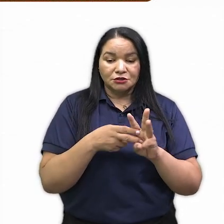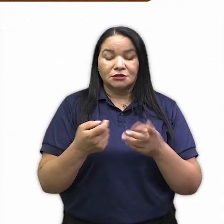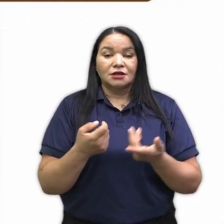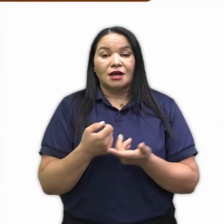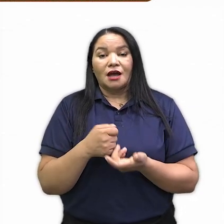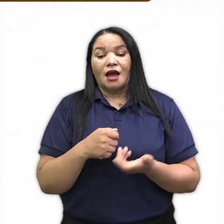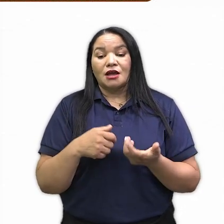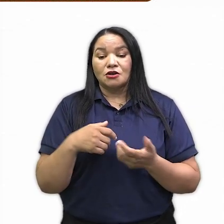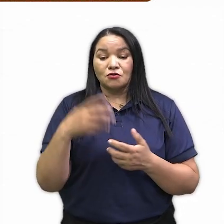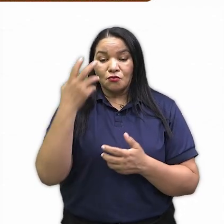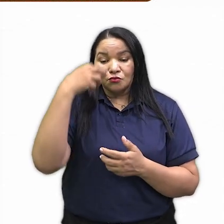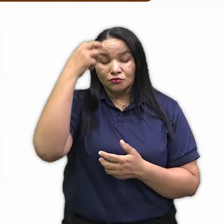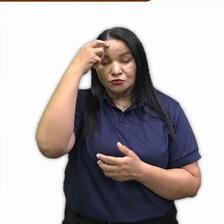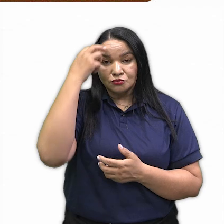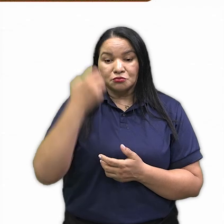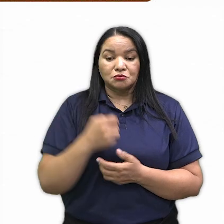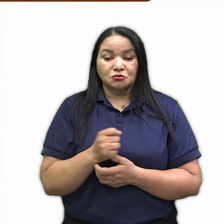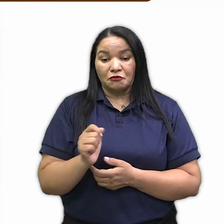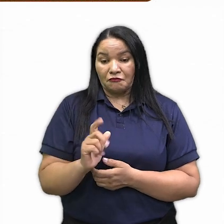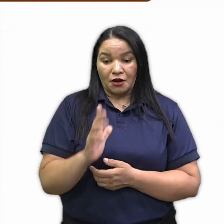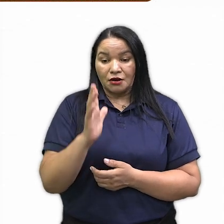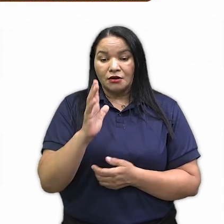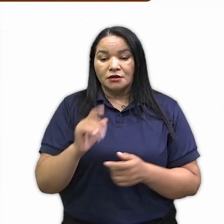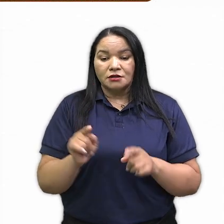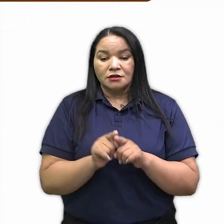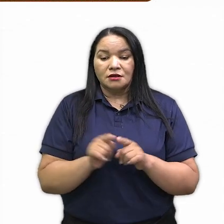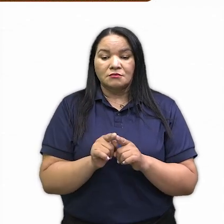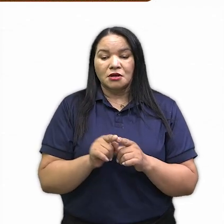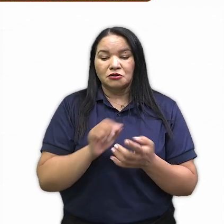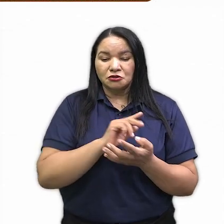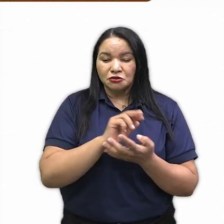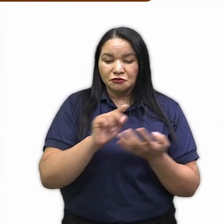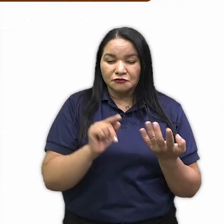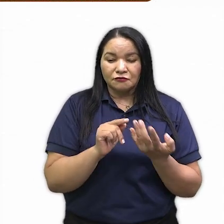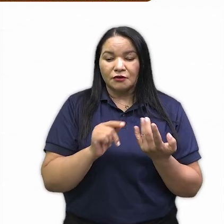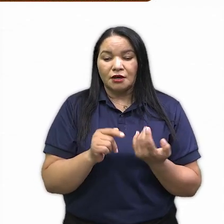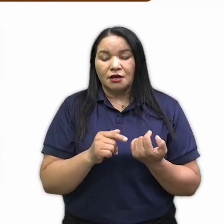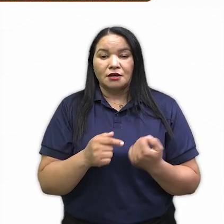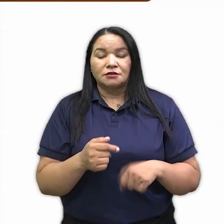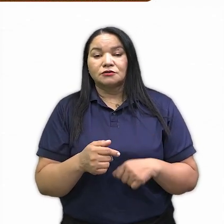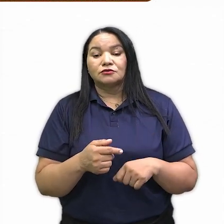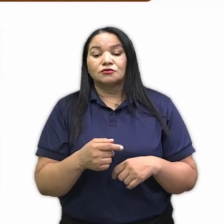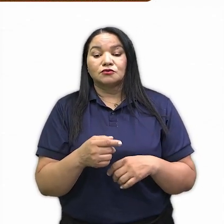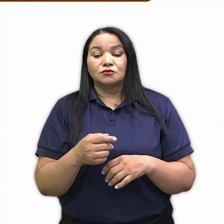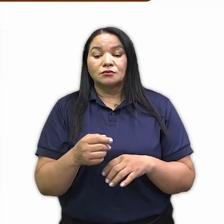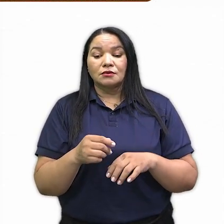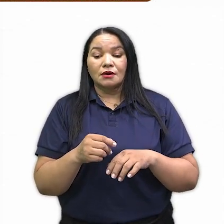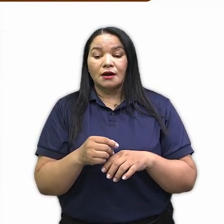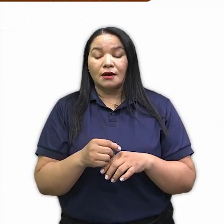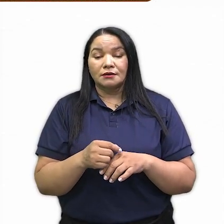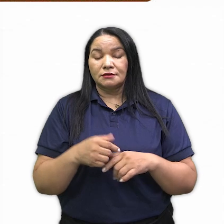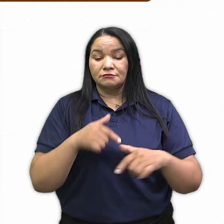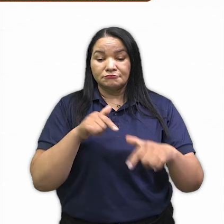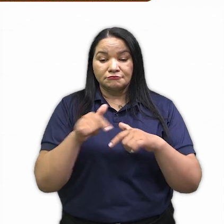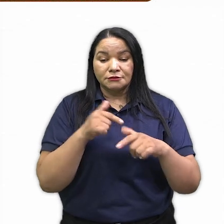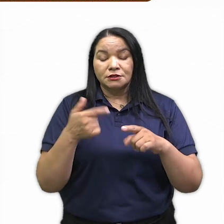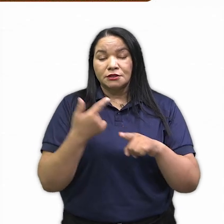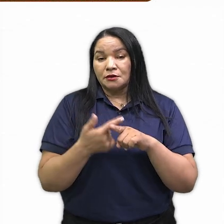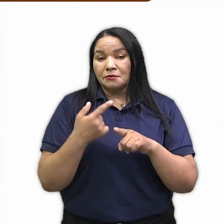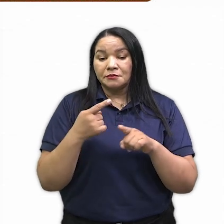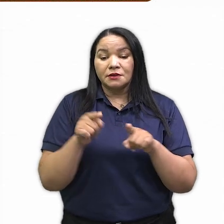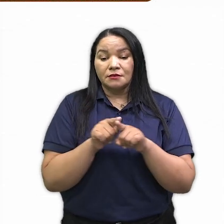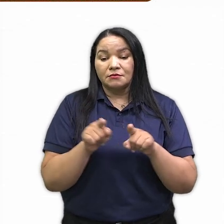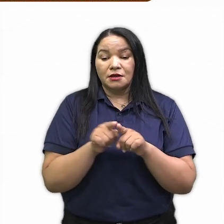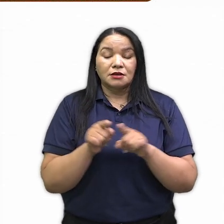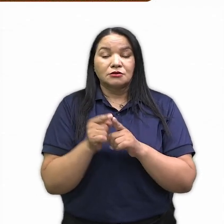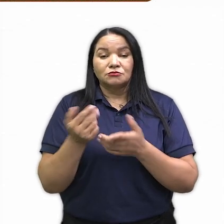rica cultura, as tatuagens faciais, tá? Não é feito de qualquer jeito. Tem ali um fator de estudo para eles